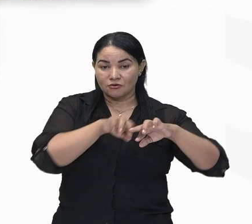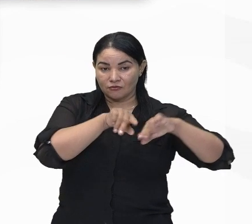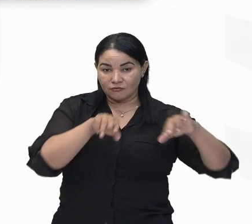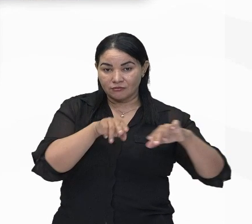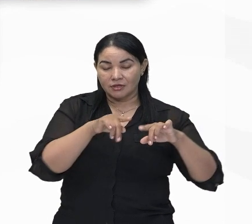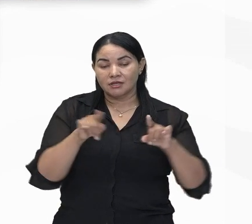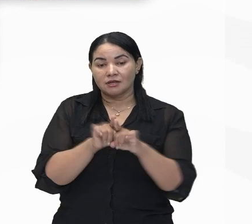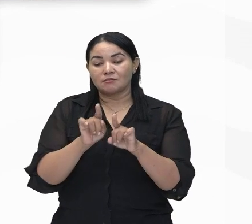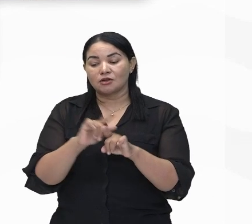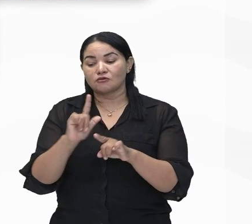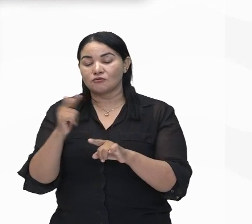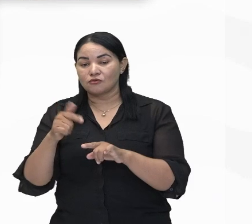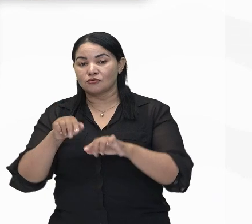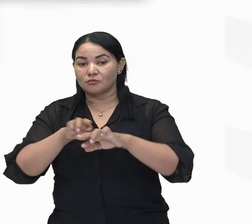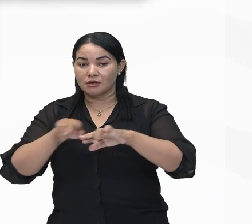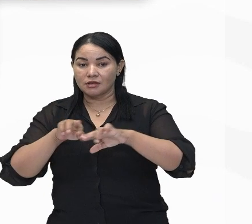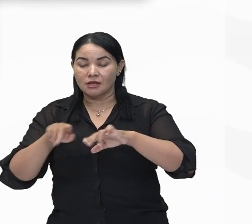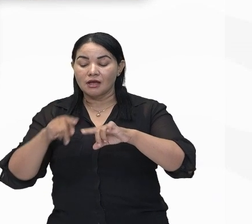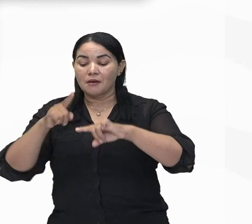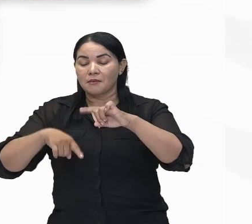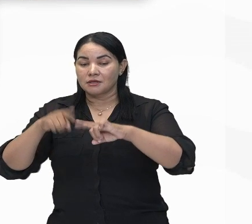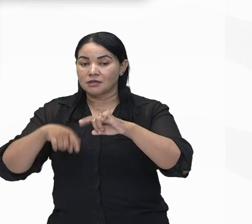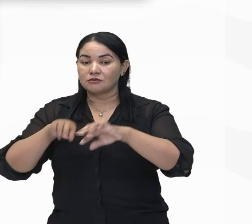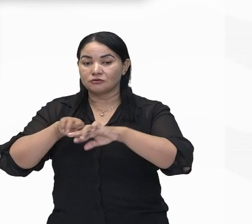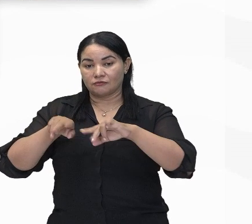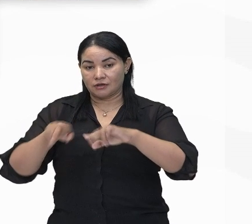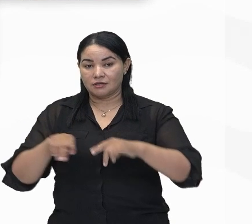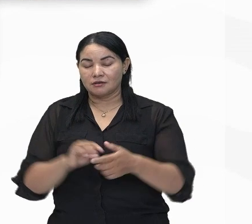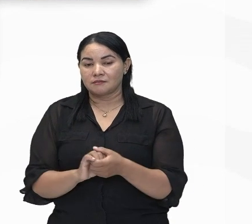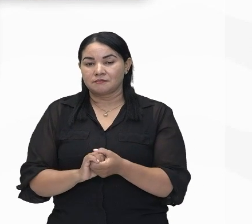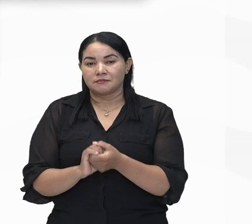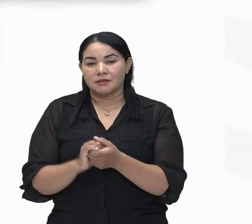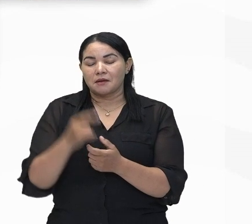né? É só pensar na concretude das coisas.